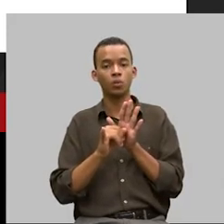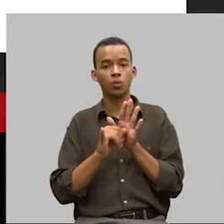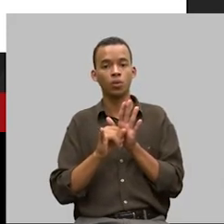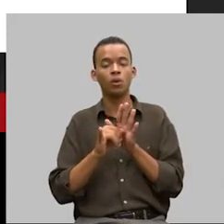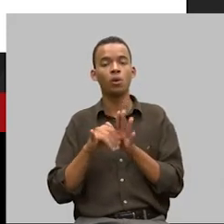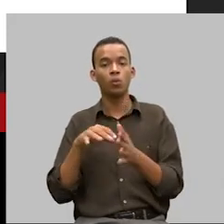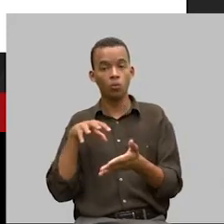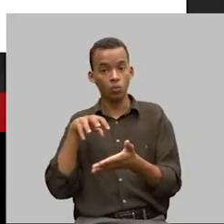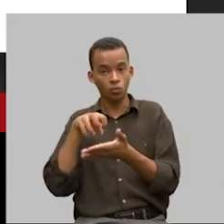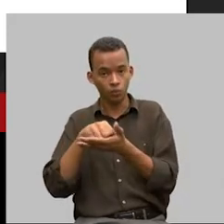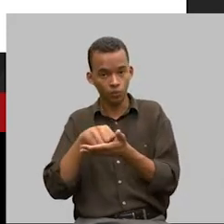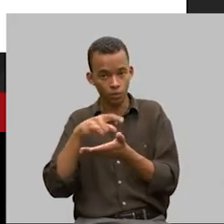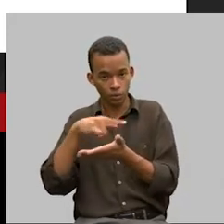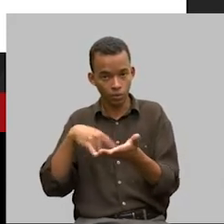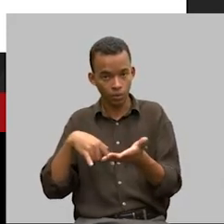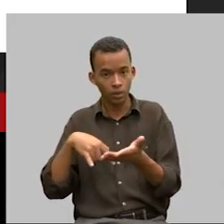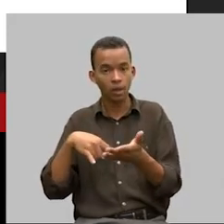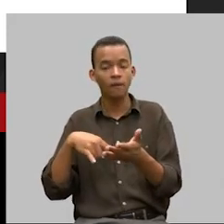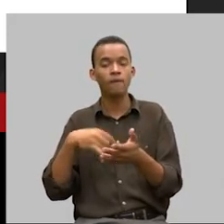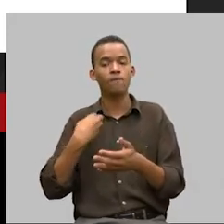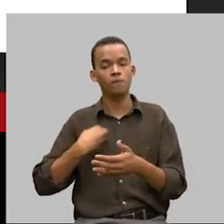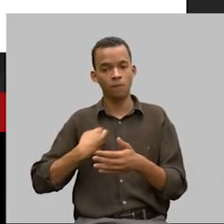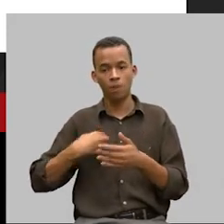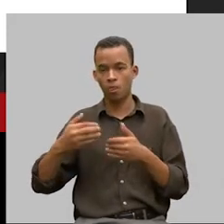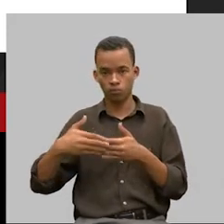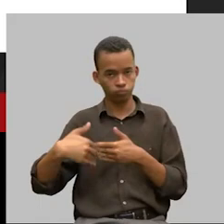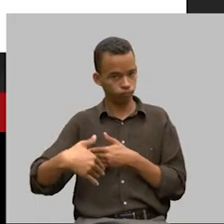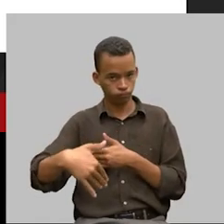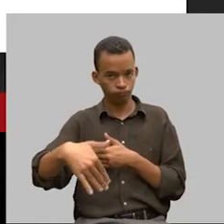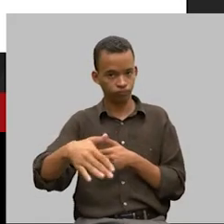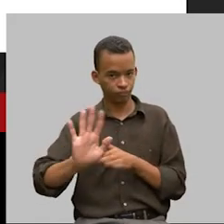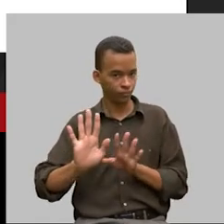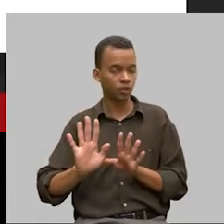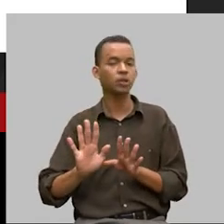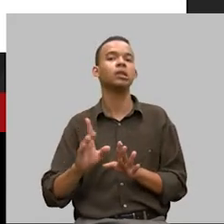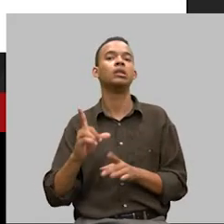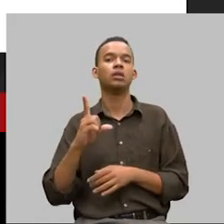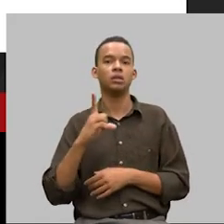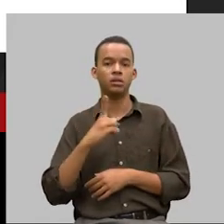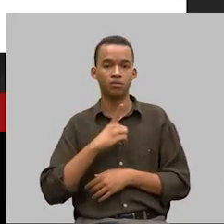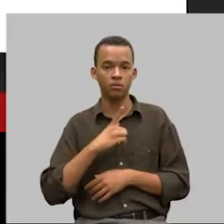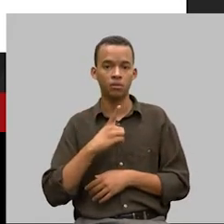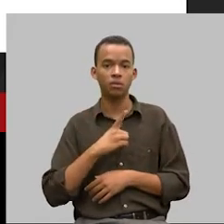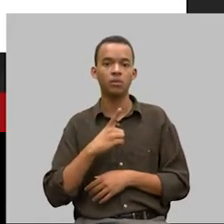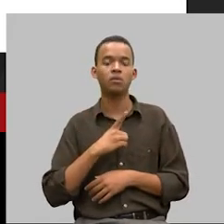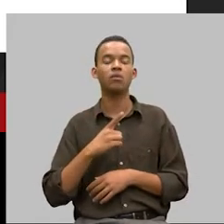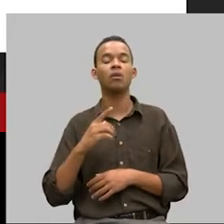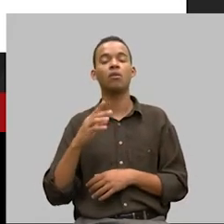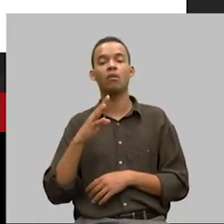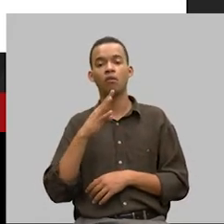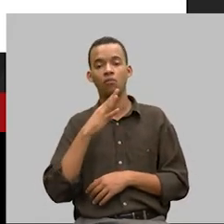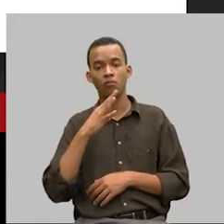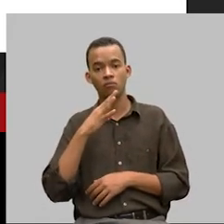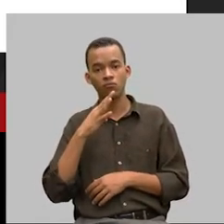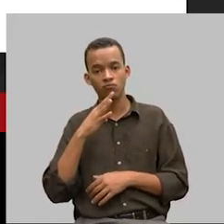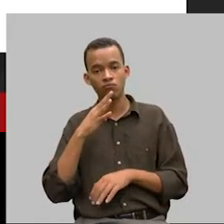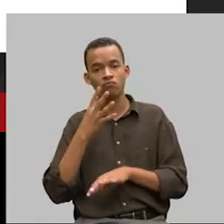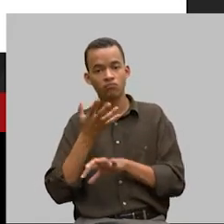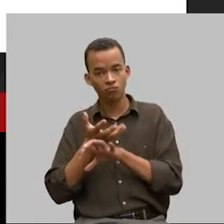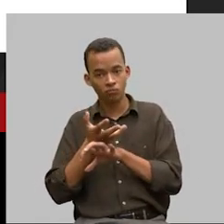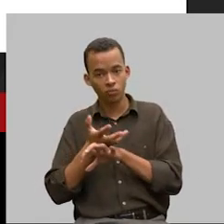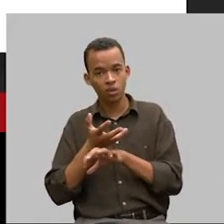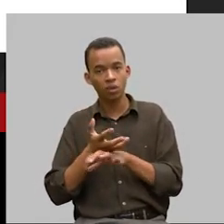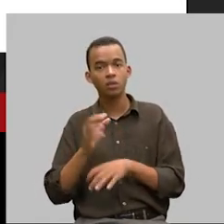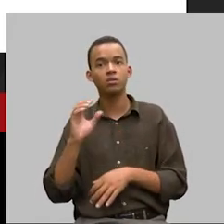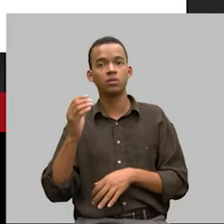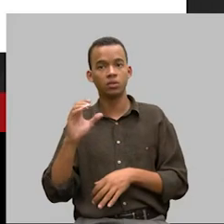do campo para de ciências e a gente não acolhia a licenciatura Educação do campo entramos via Universidade via recurso